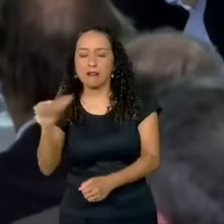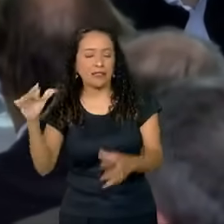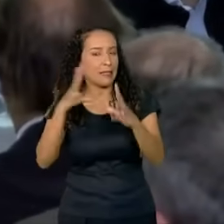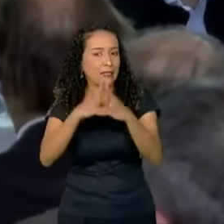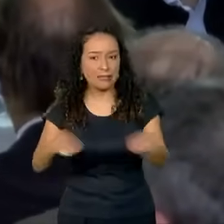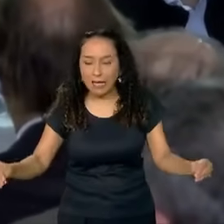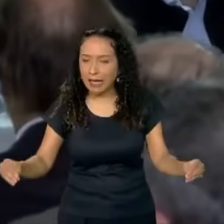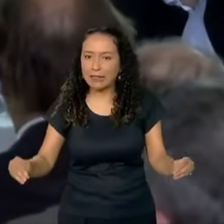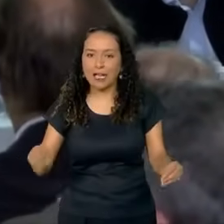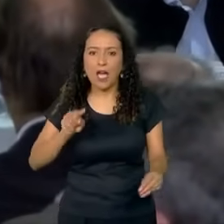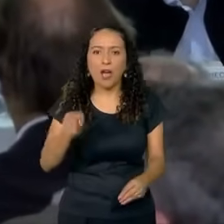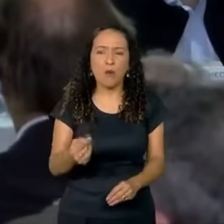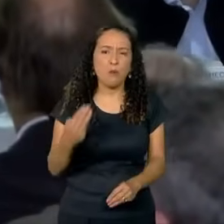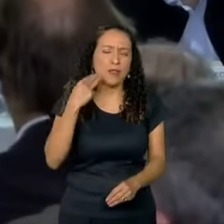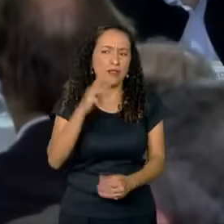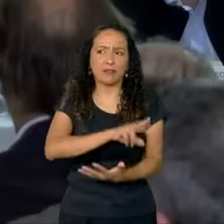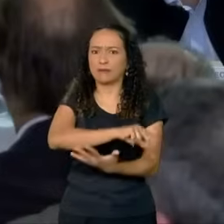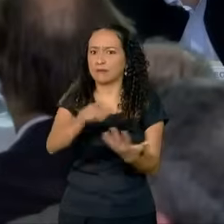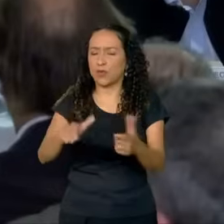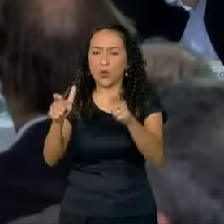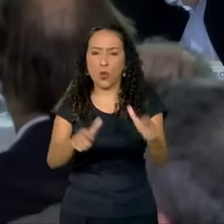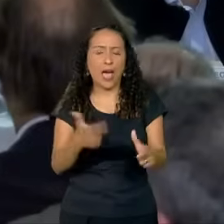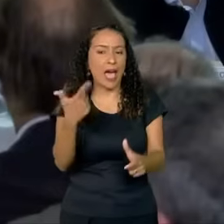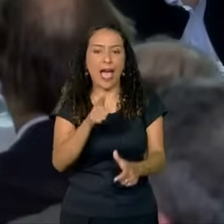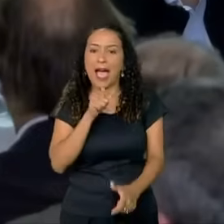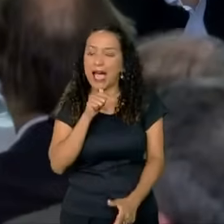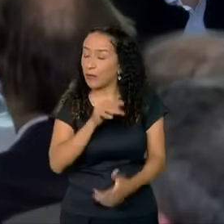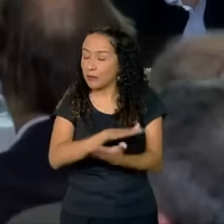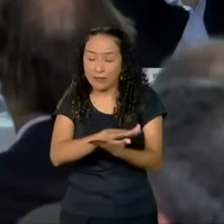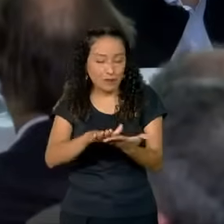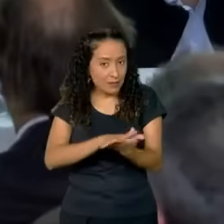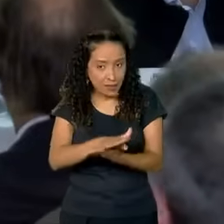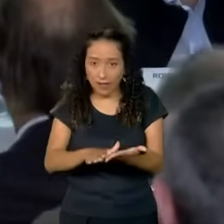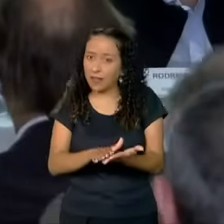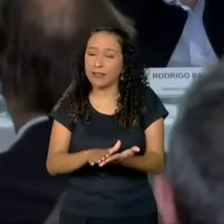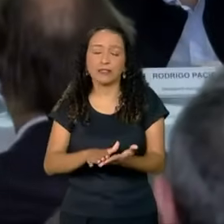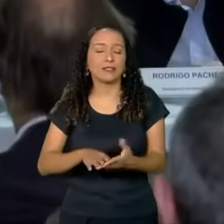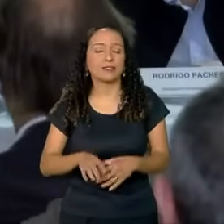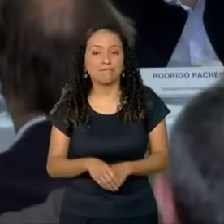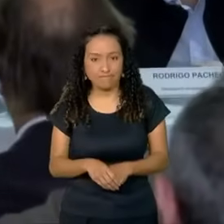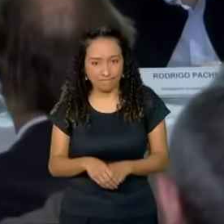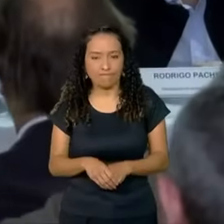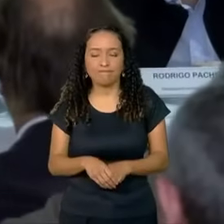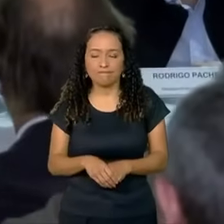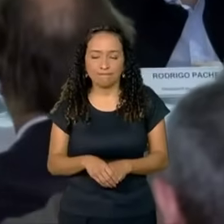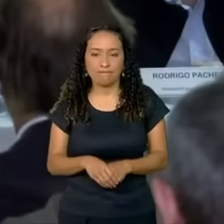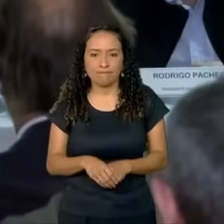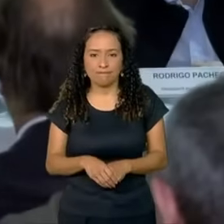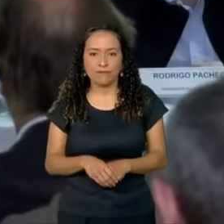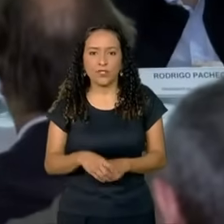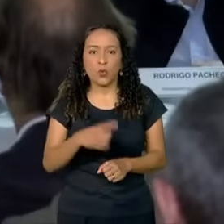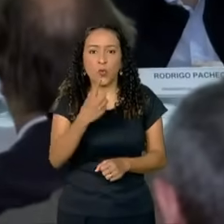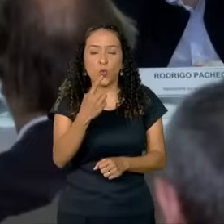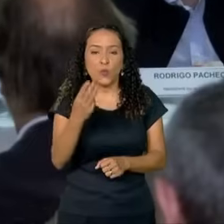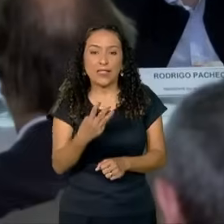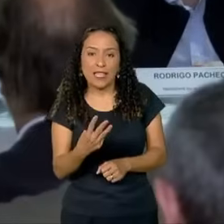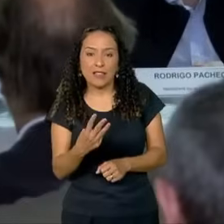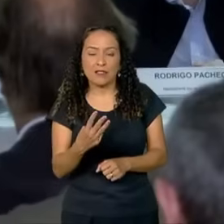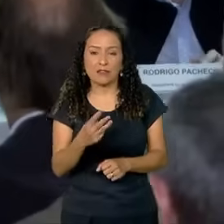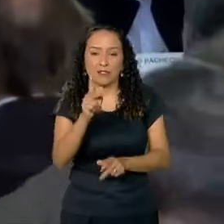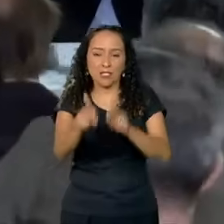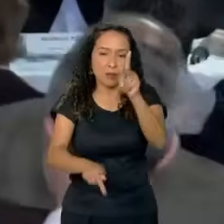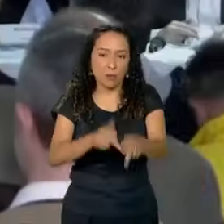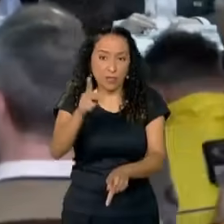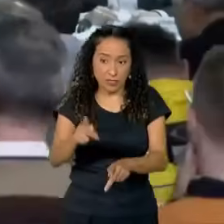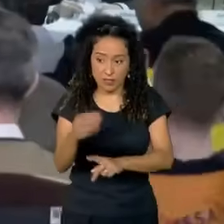sem água, né? Botar 3 pessoas para cada unidade consumidora, a gente está falando de 1/3 da população gaúcha,